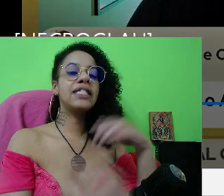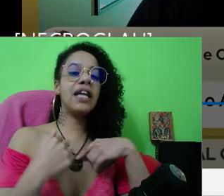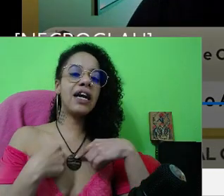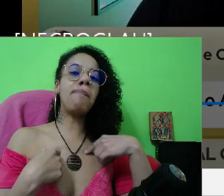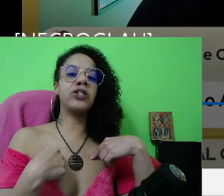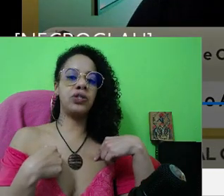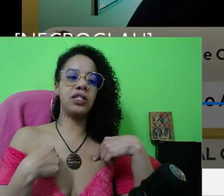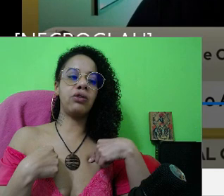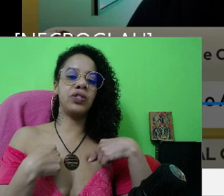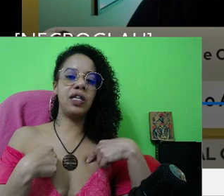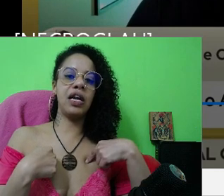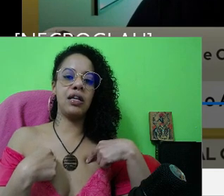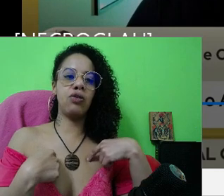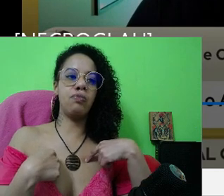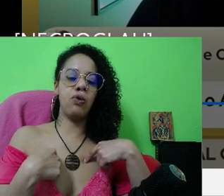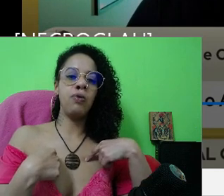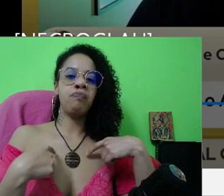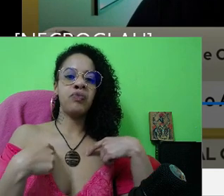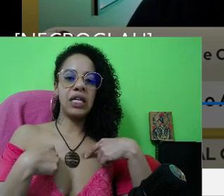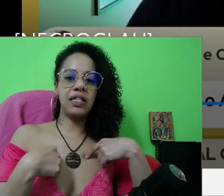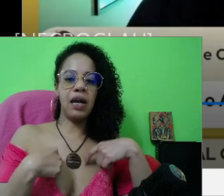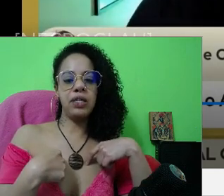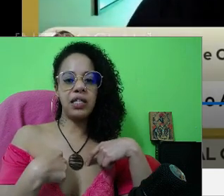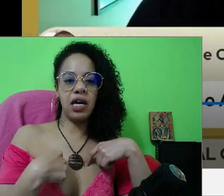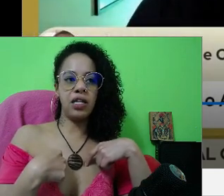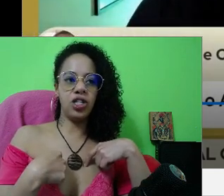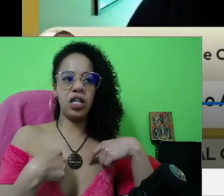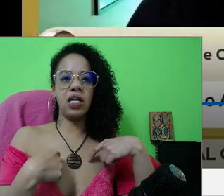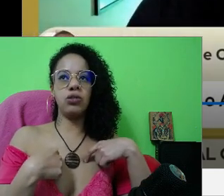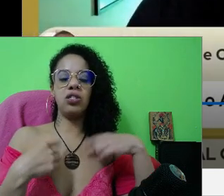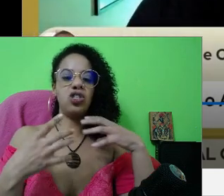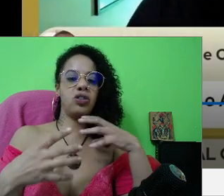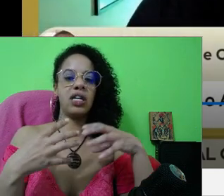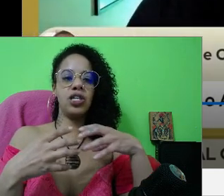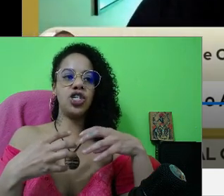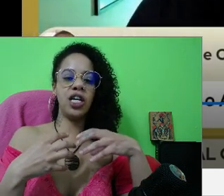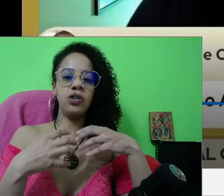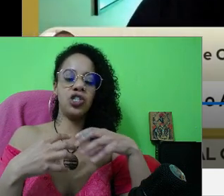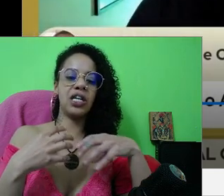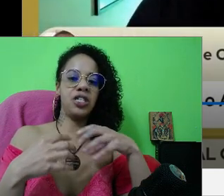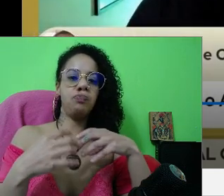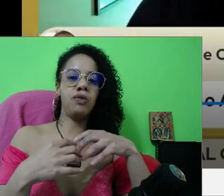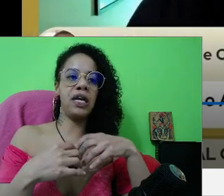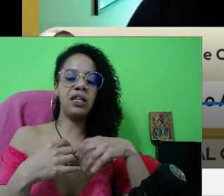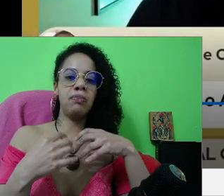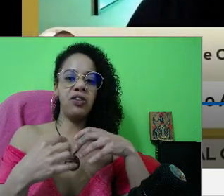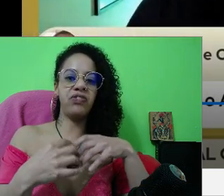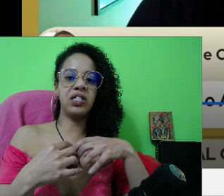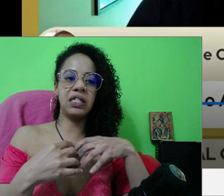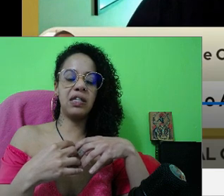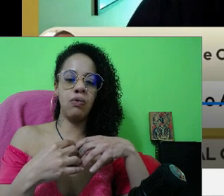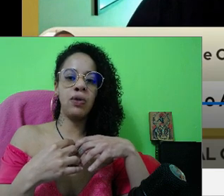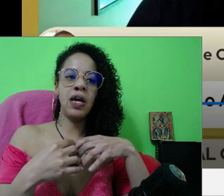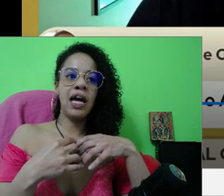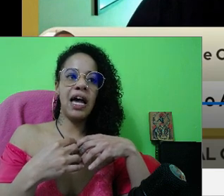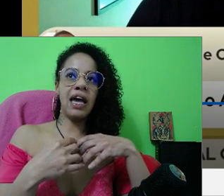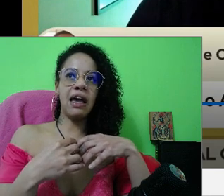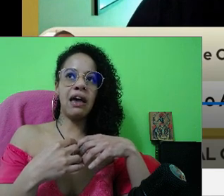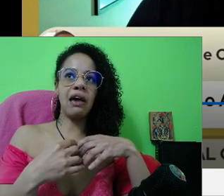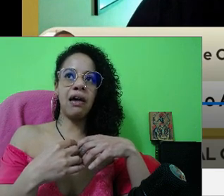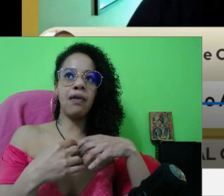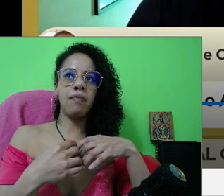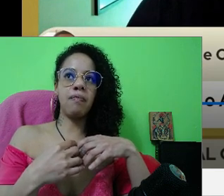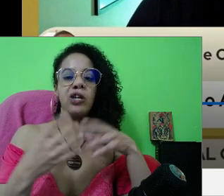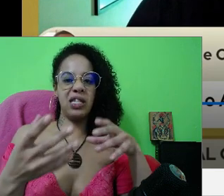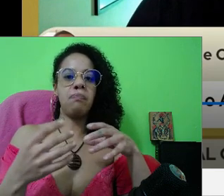Será que eu posso ser considerada como extrema esquerda já tendo sentido aquele cheirinho de gás de pimenta em manifestação